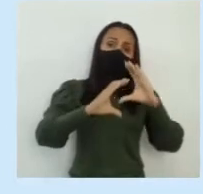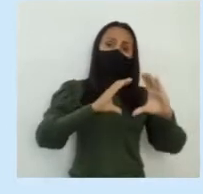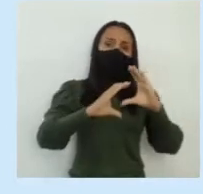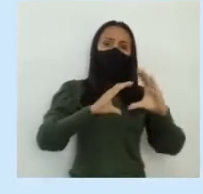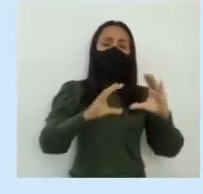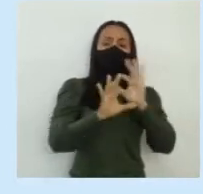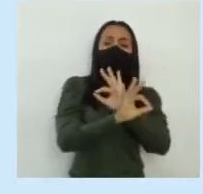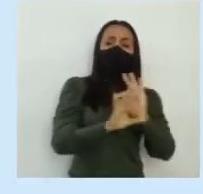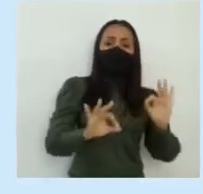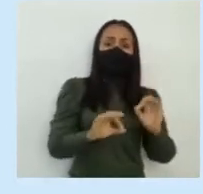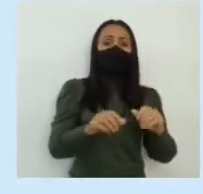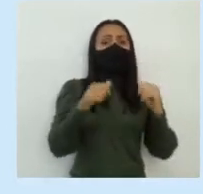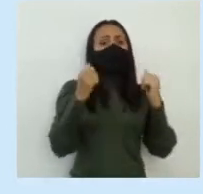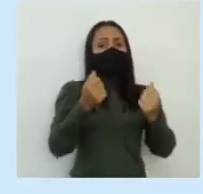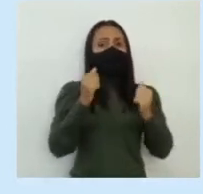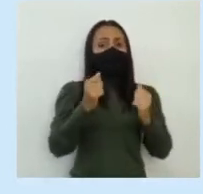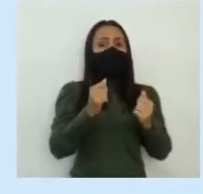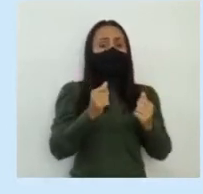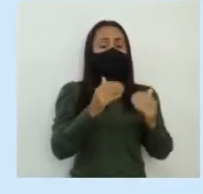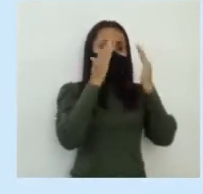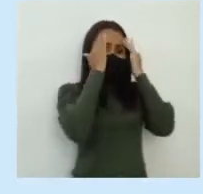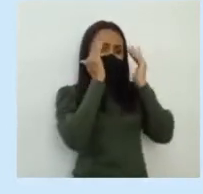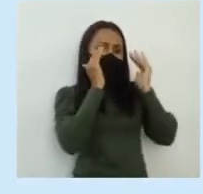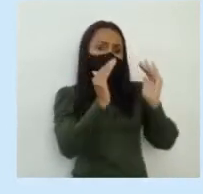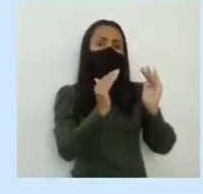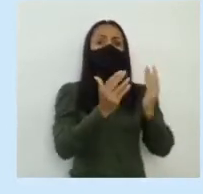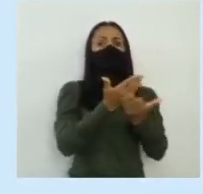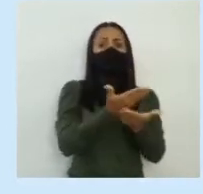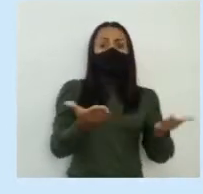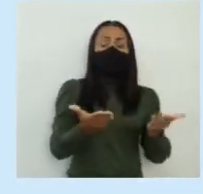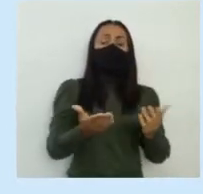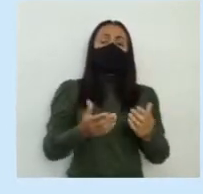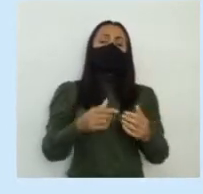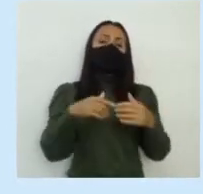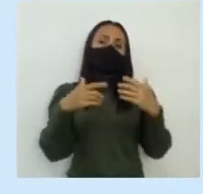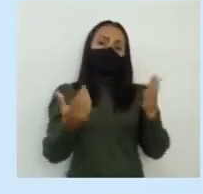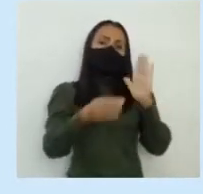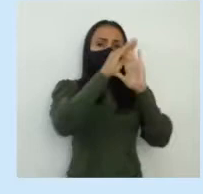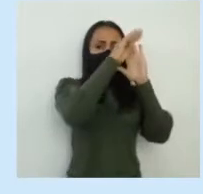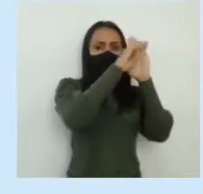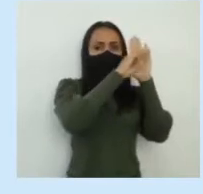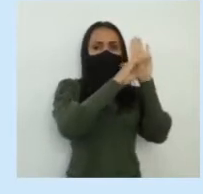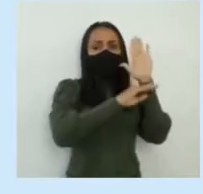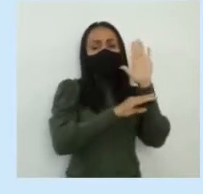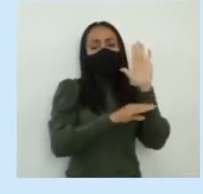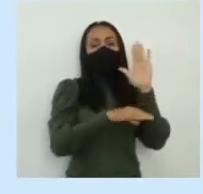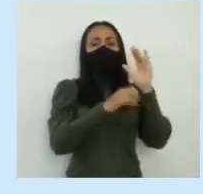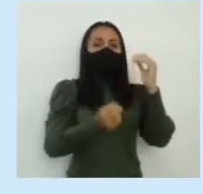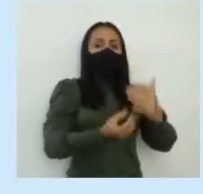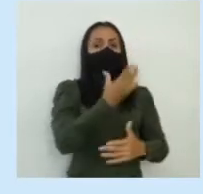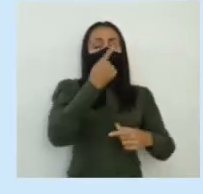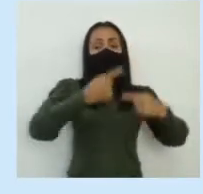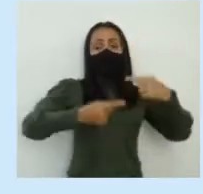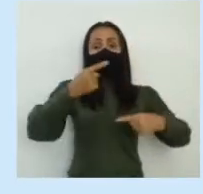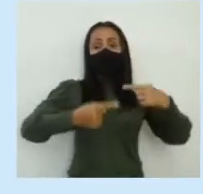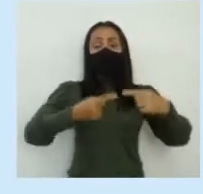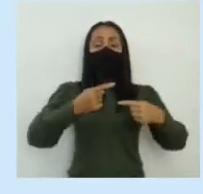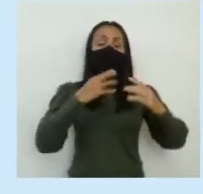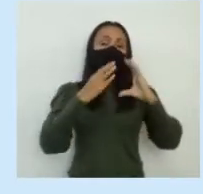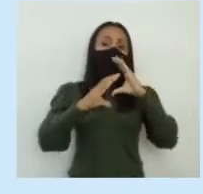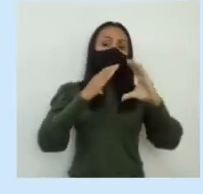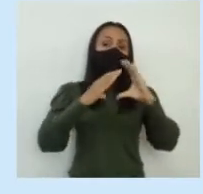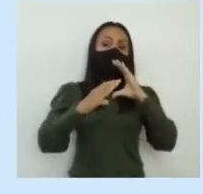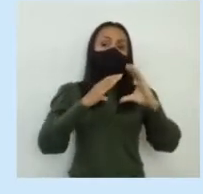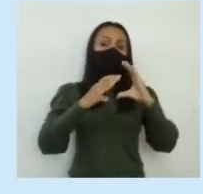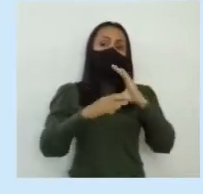precisa cumprir o que ela prometeu. Então, ao fazer um planejamento, ao criar uma política de comunicação naquela